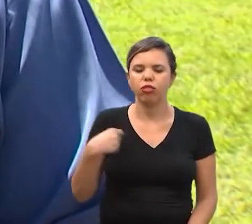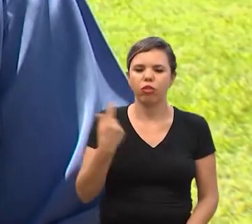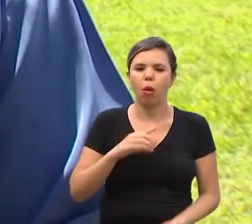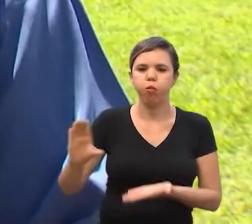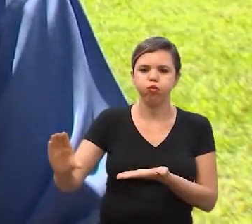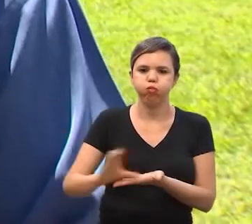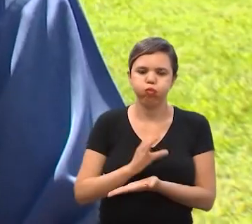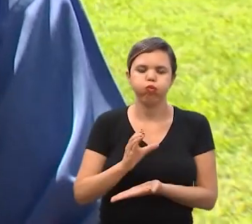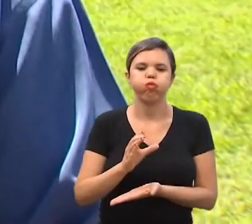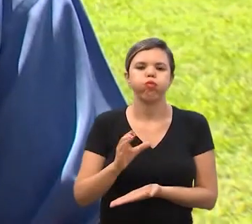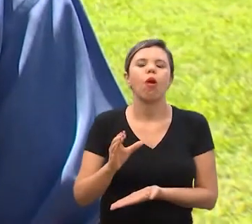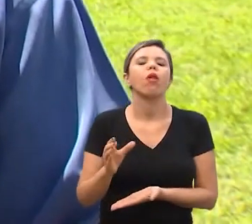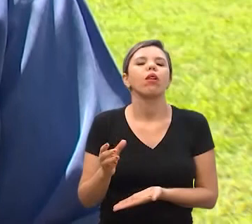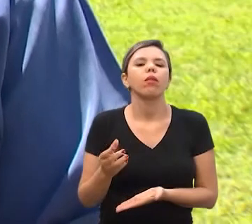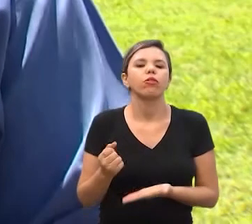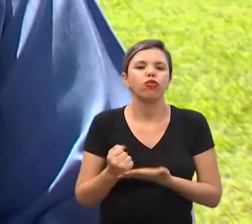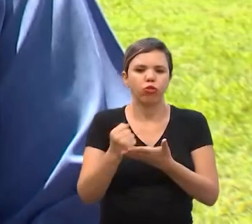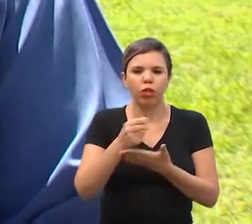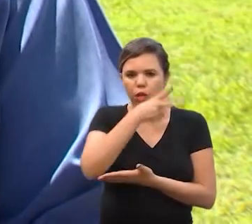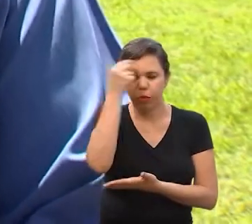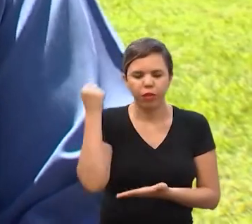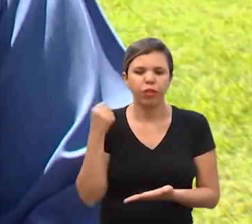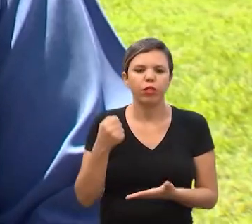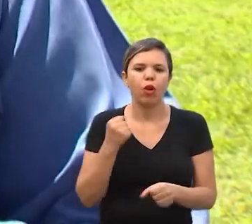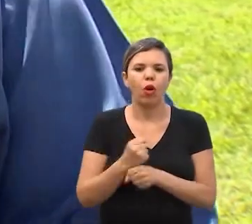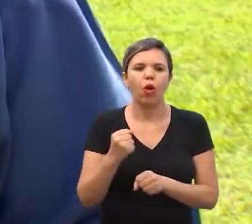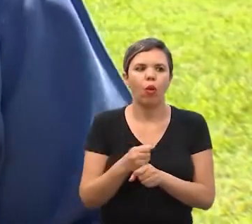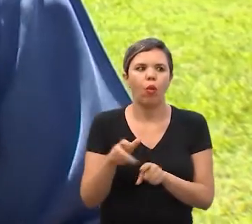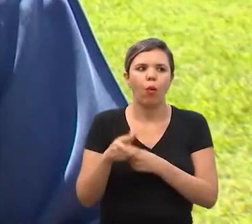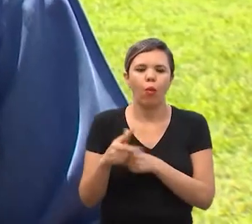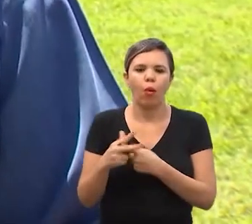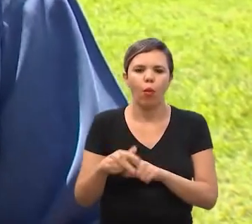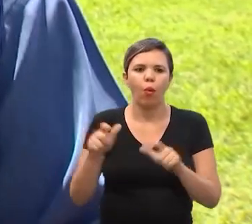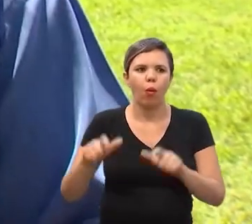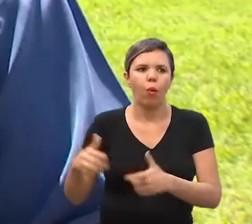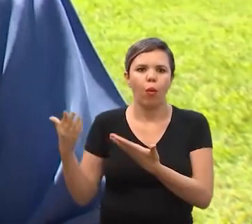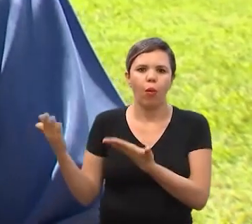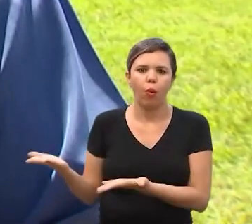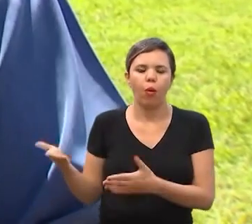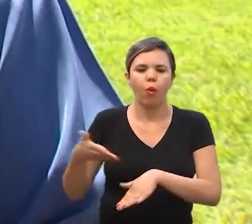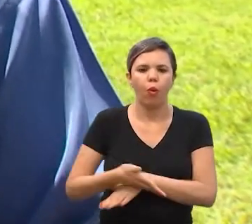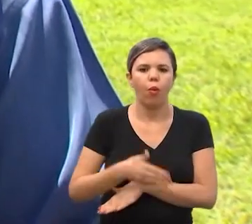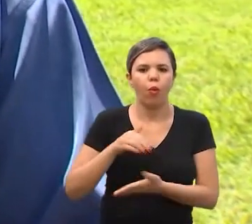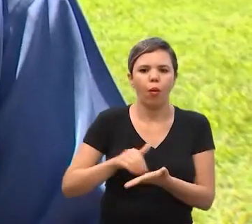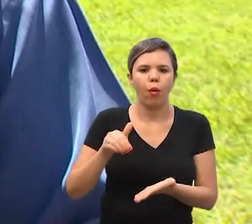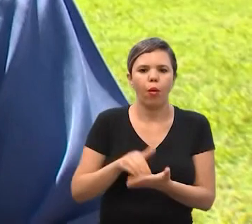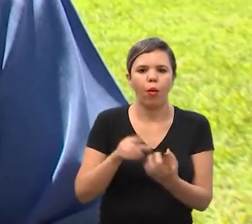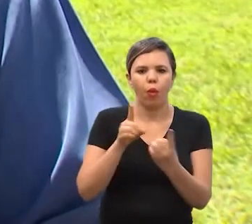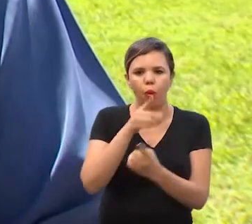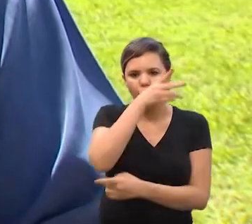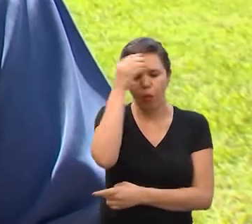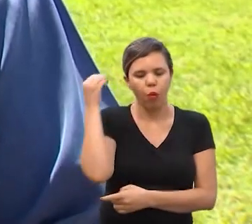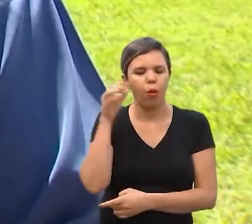do Orçamento Geral da União, para reforçar o caixa da prefeitura e, portanto, fazer a manutenção desse espaço. Já veio aqui o secretário de Serviços